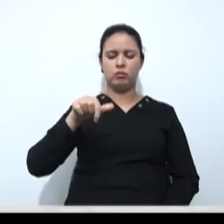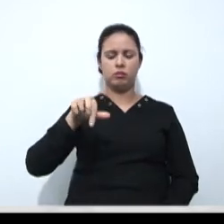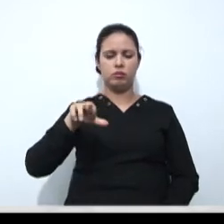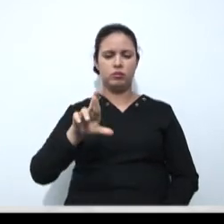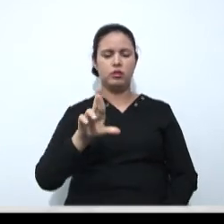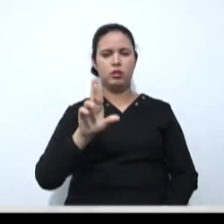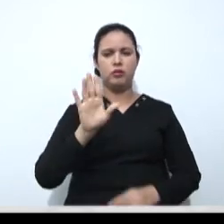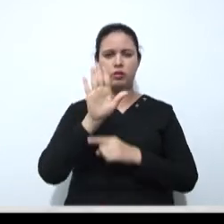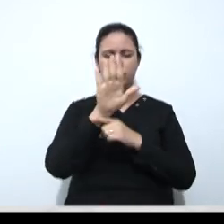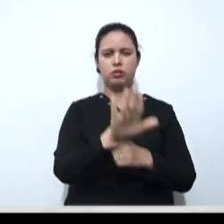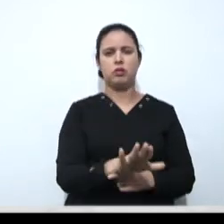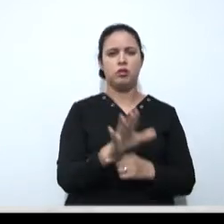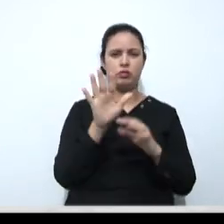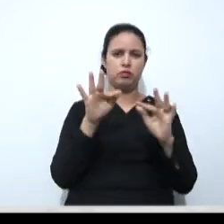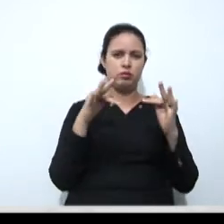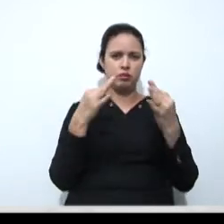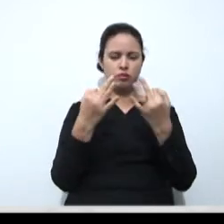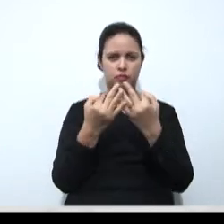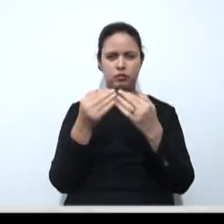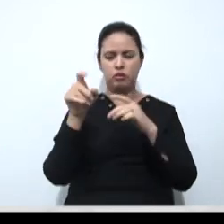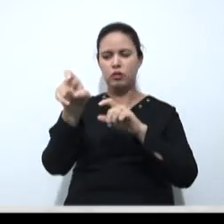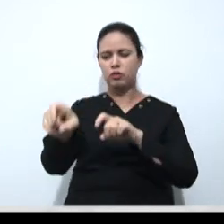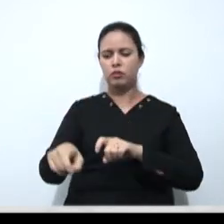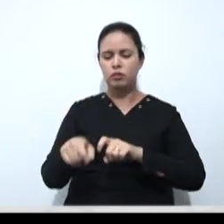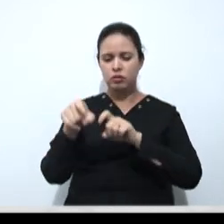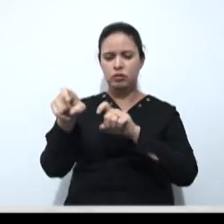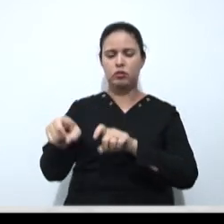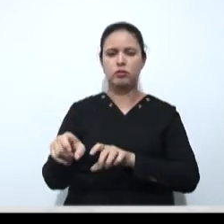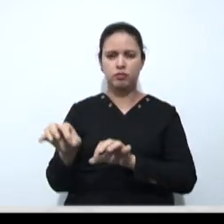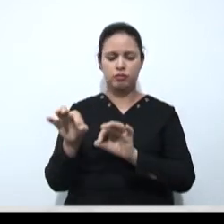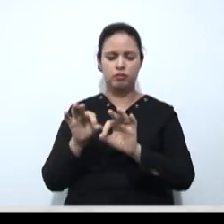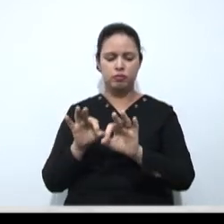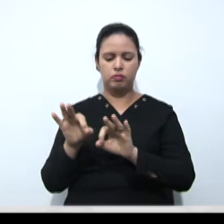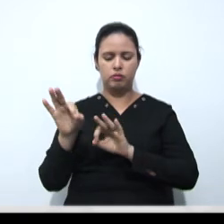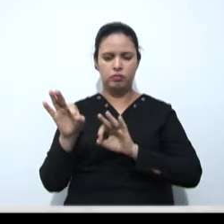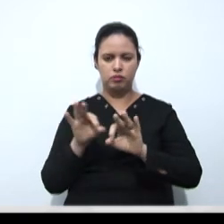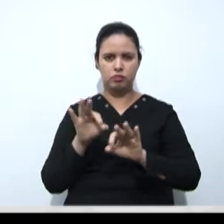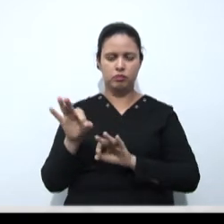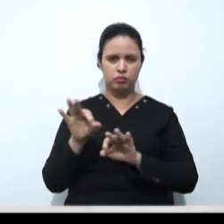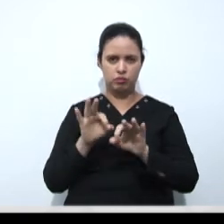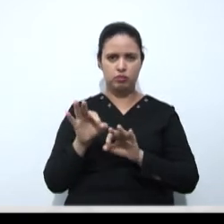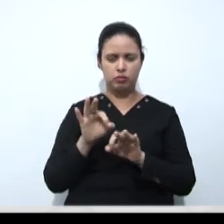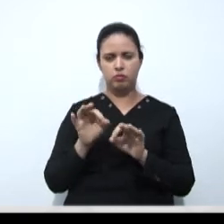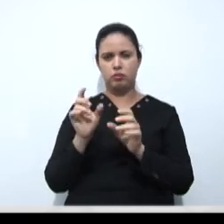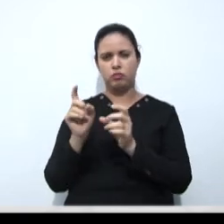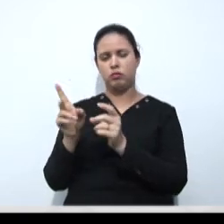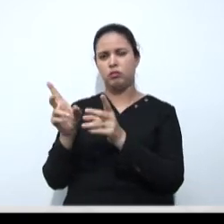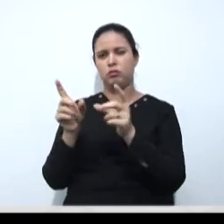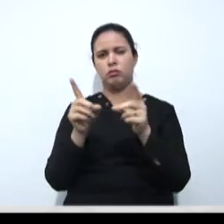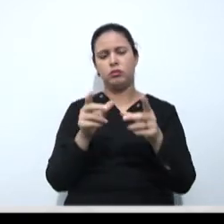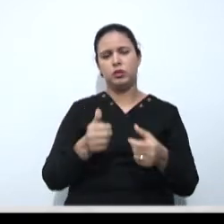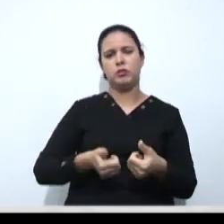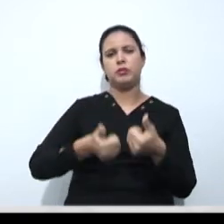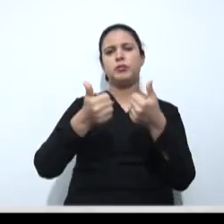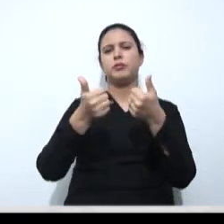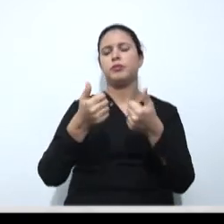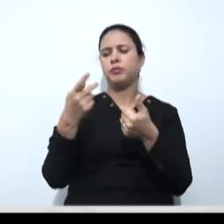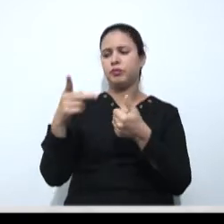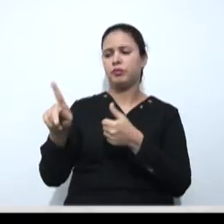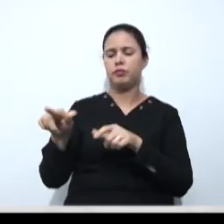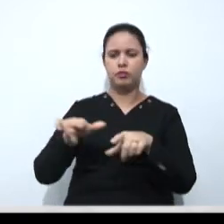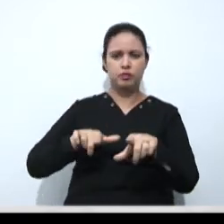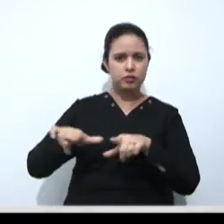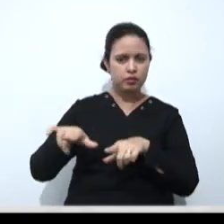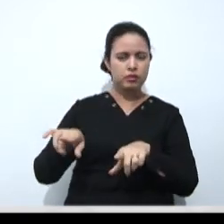de famílias rurais, onde elas vão estar ali comercializando e melhorando a sua produção e